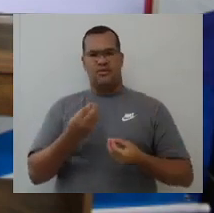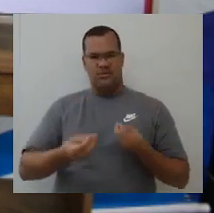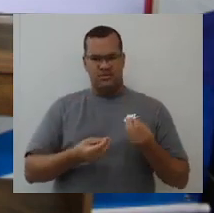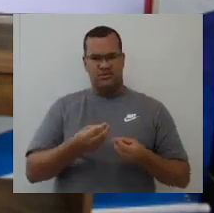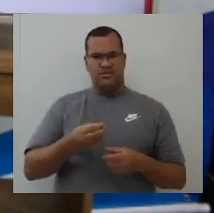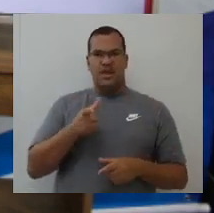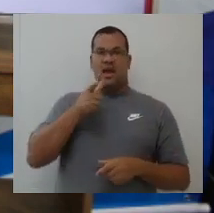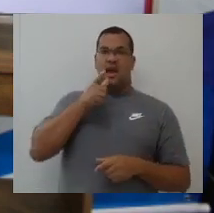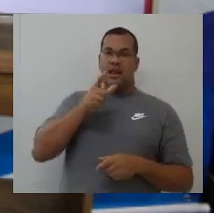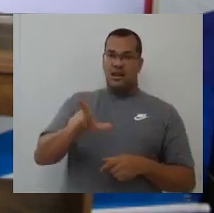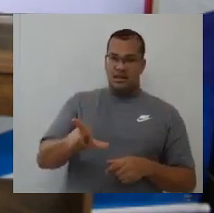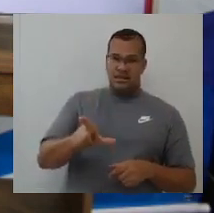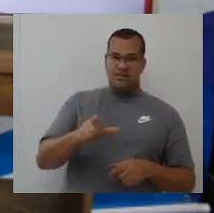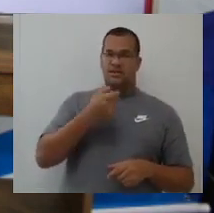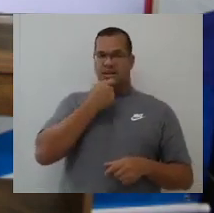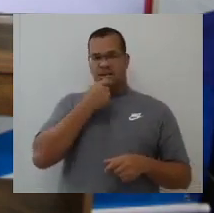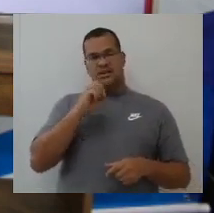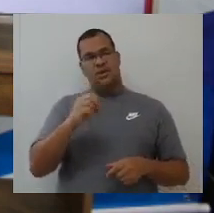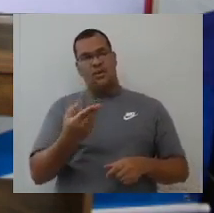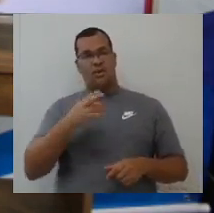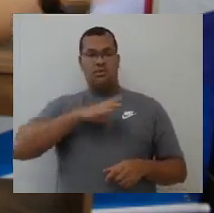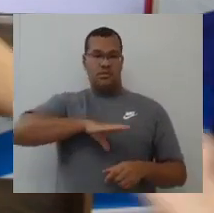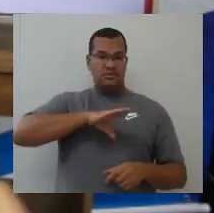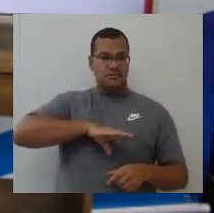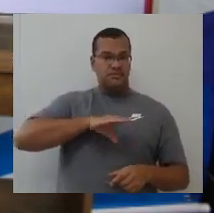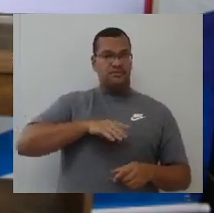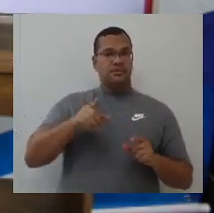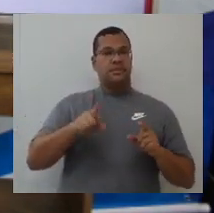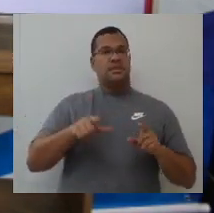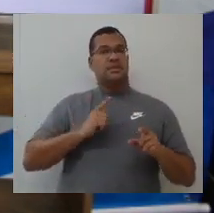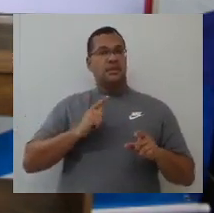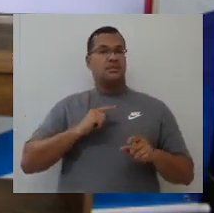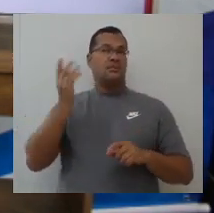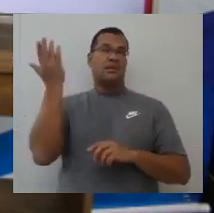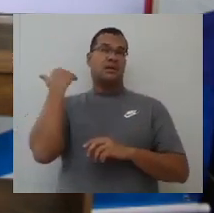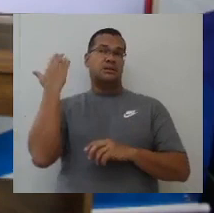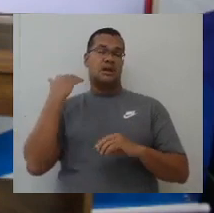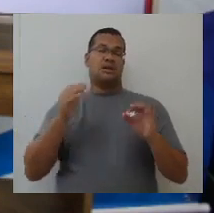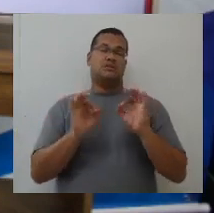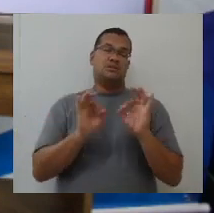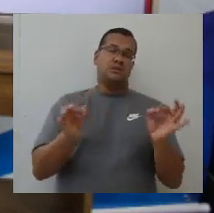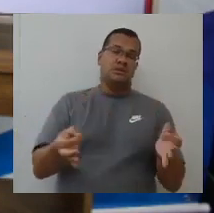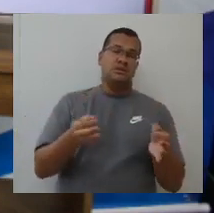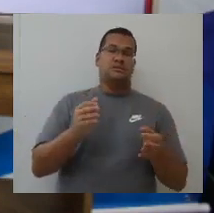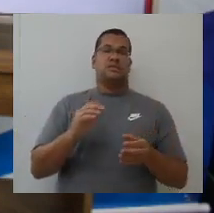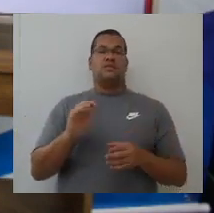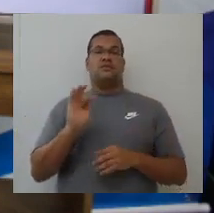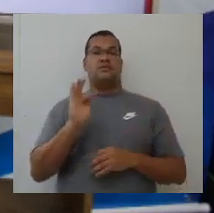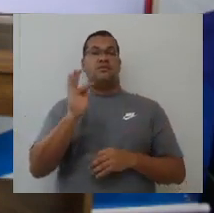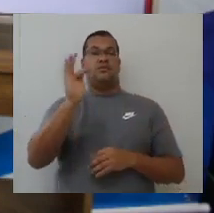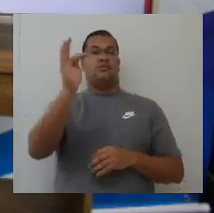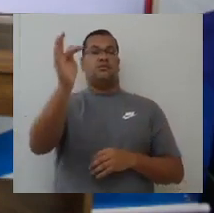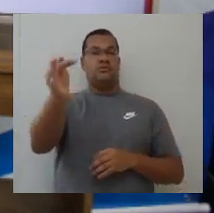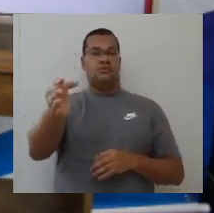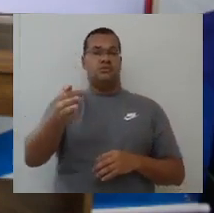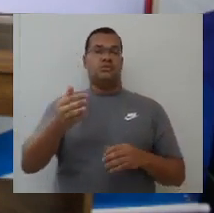inglesa, assim como na língua portuguesa, a gente tem tudo isso aí. A gente tem passado simples, a gente tem futuro, a gente tem